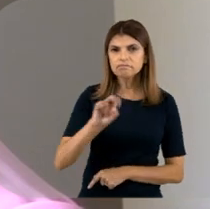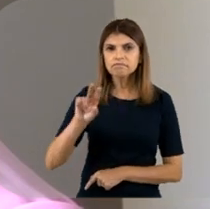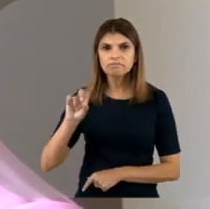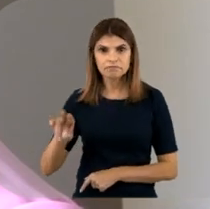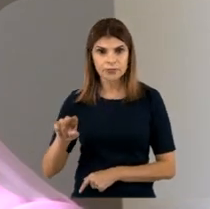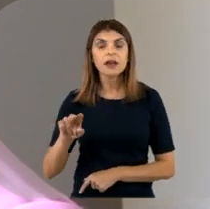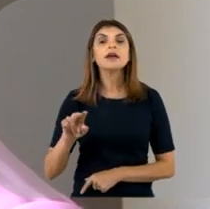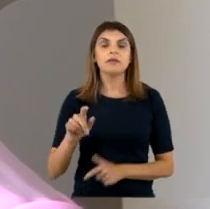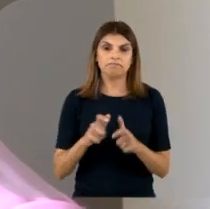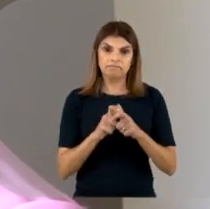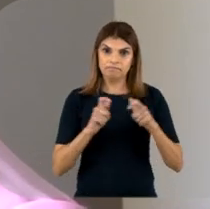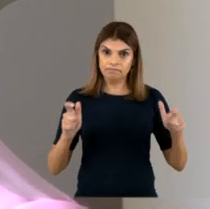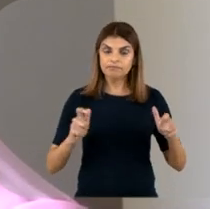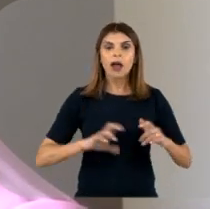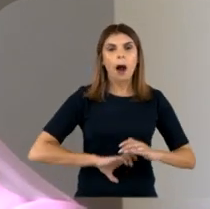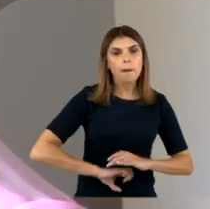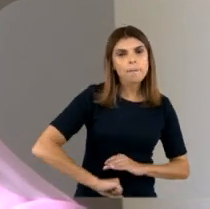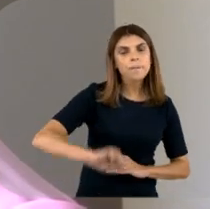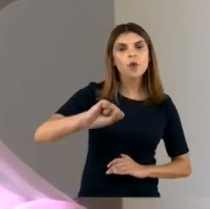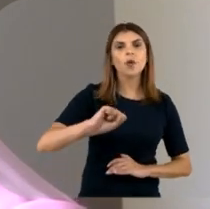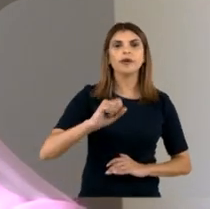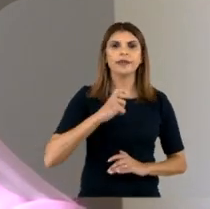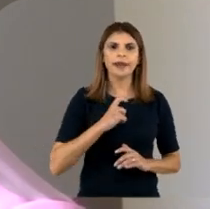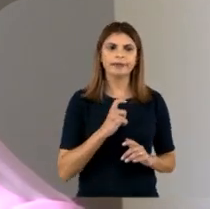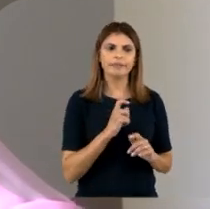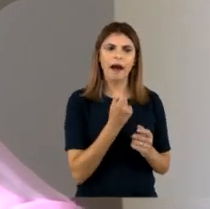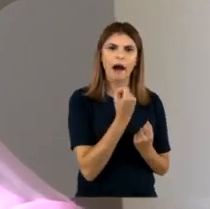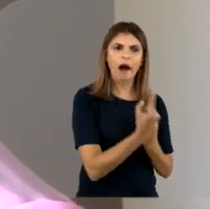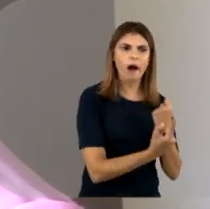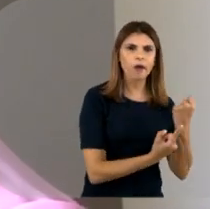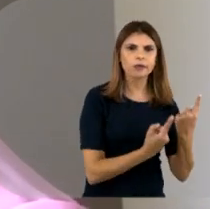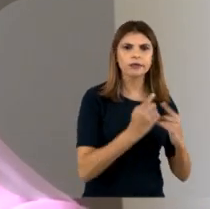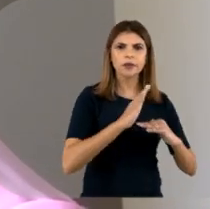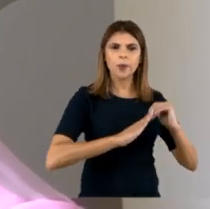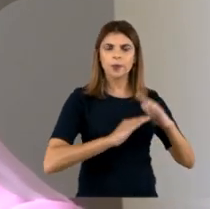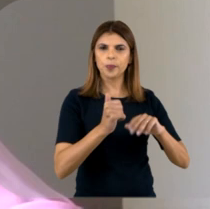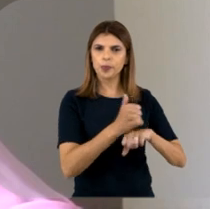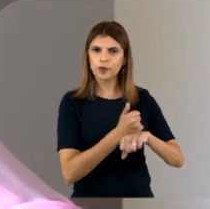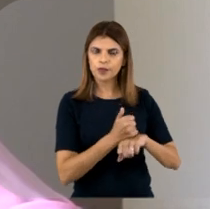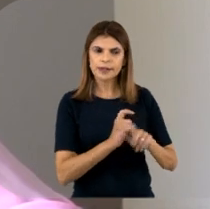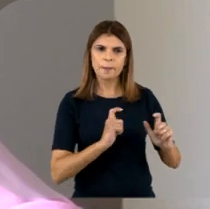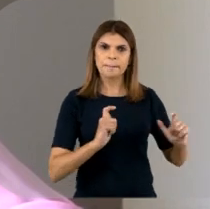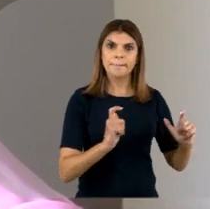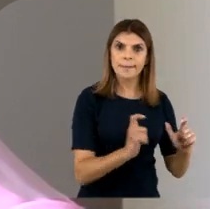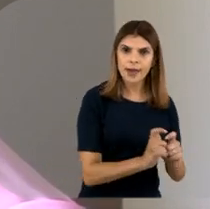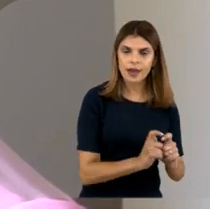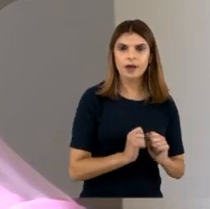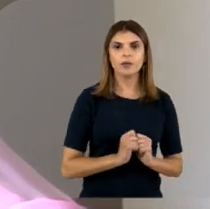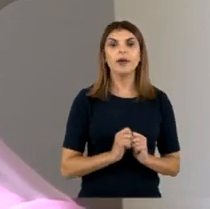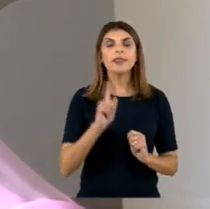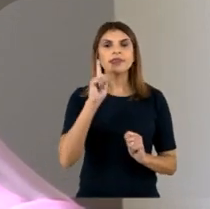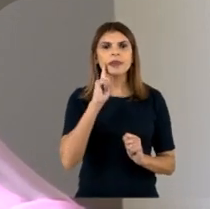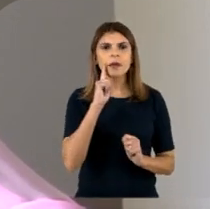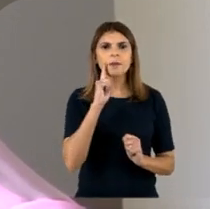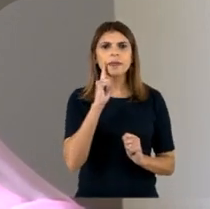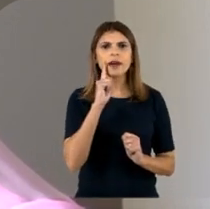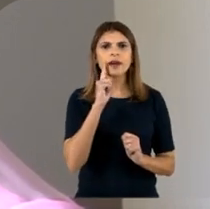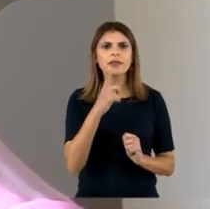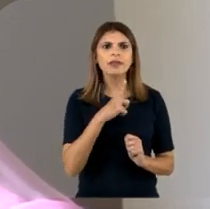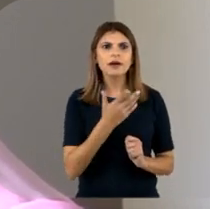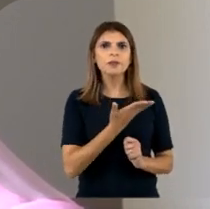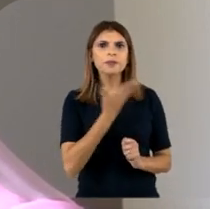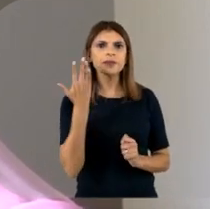legal em funcionamento, no qual há uma restrição de profissionais, no qual há uma restrição do acesso de